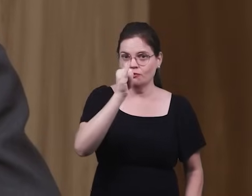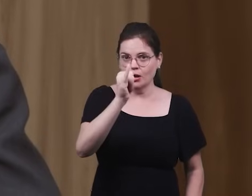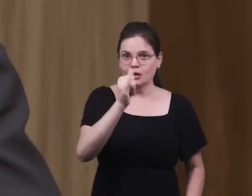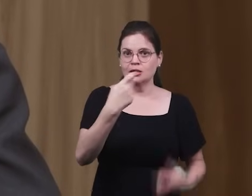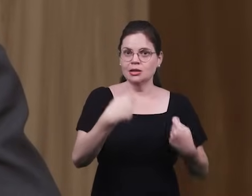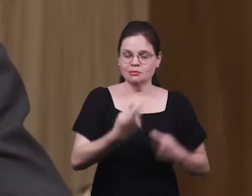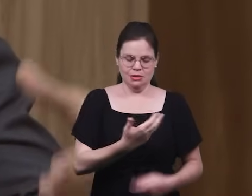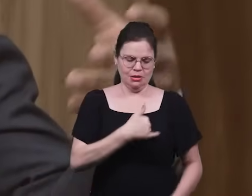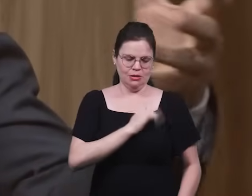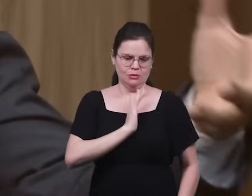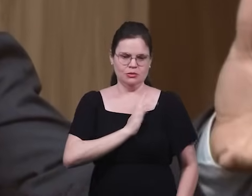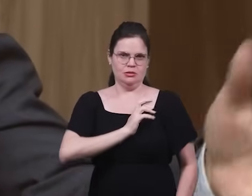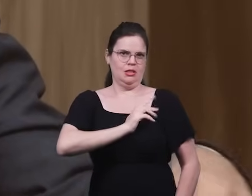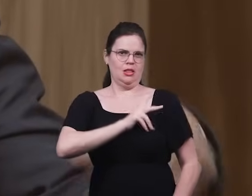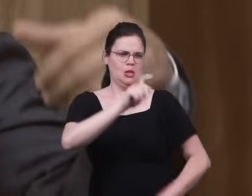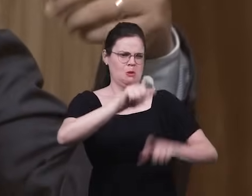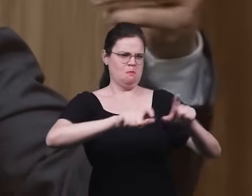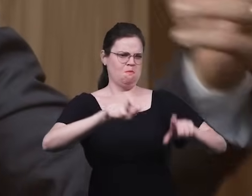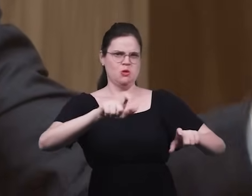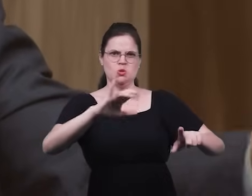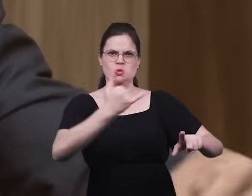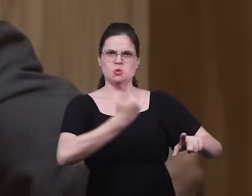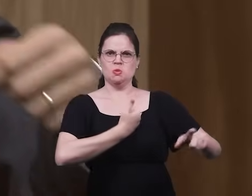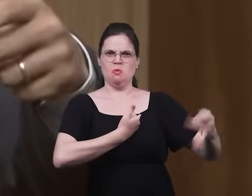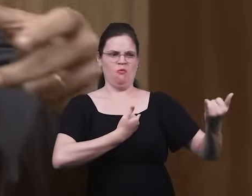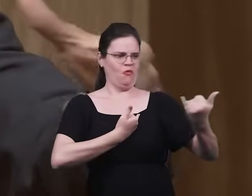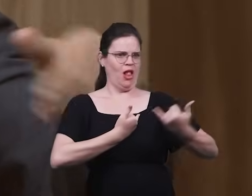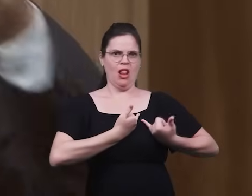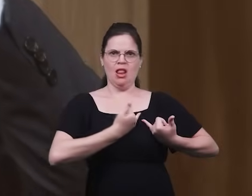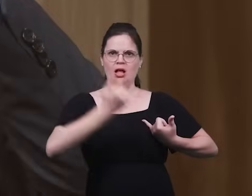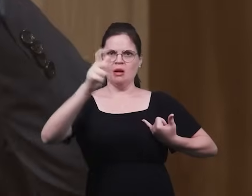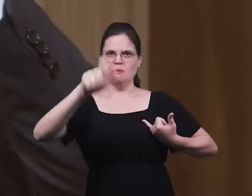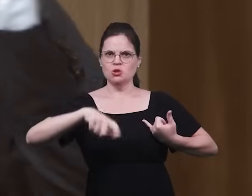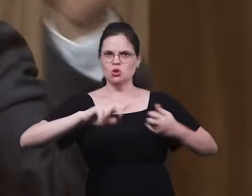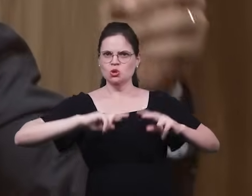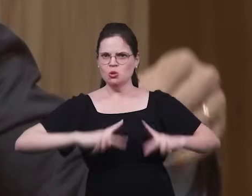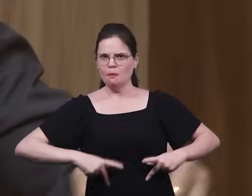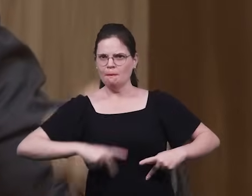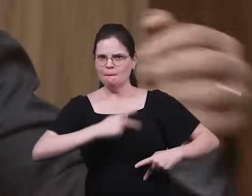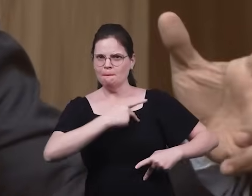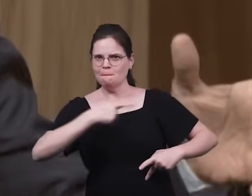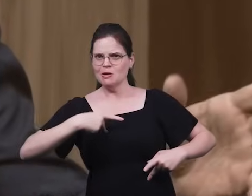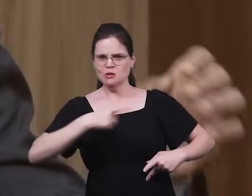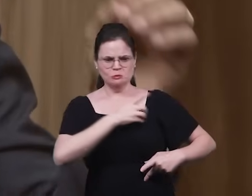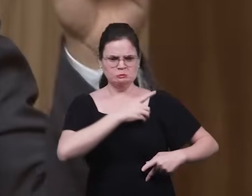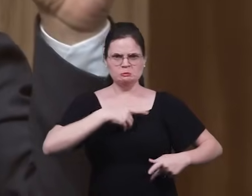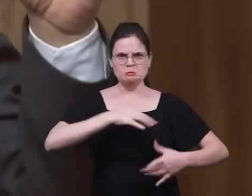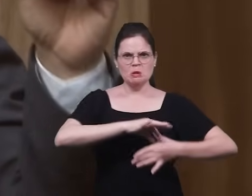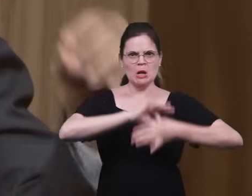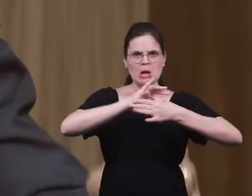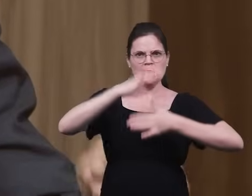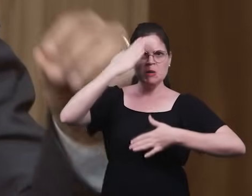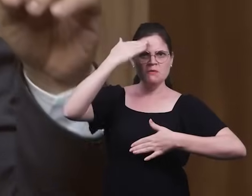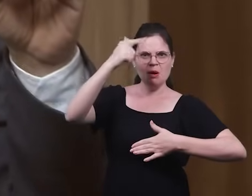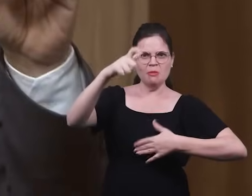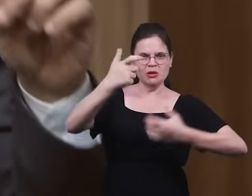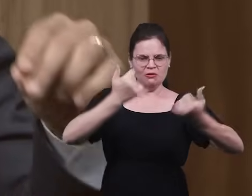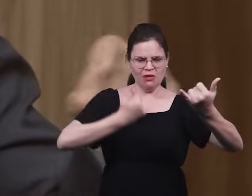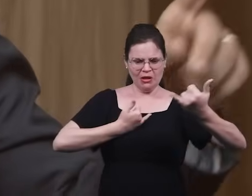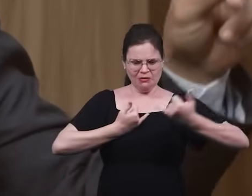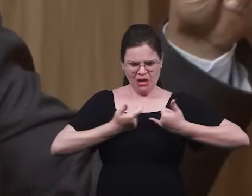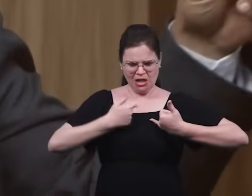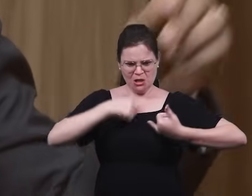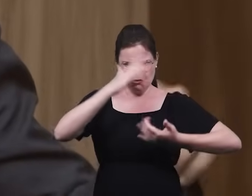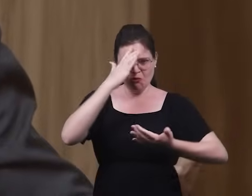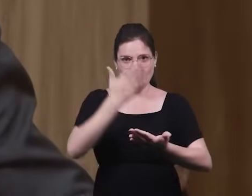senhor não a voz de um homem não a voz de um pastor não a voz de um de de alguém de um grande líder mas a voz do Espírito